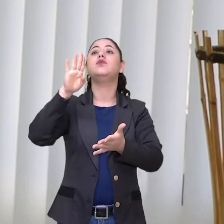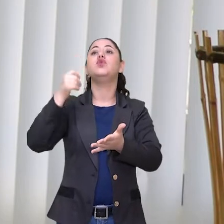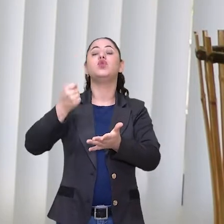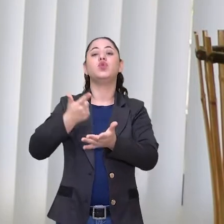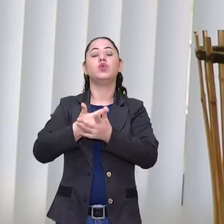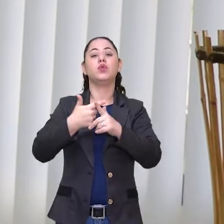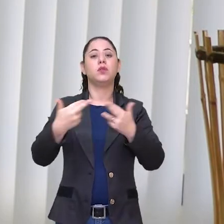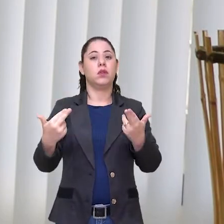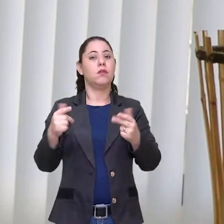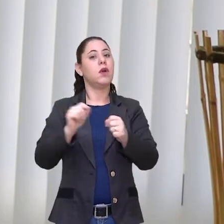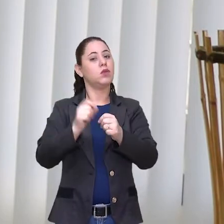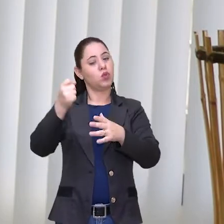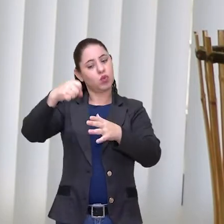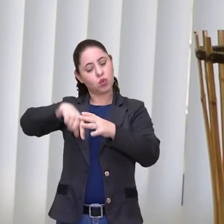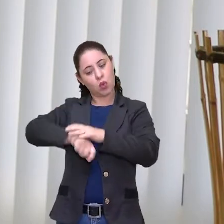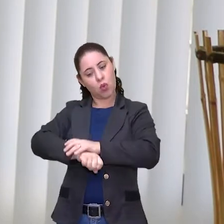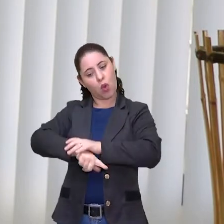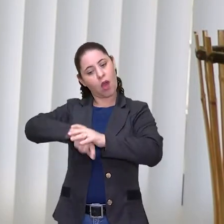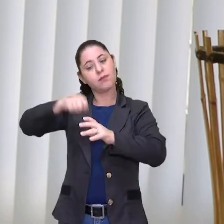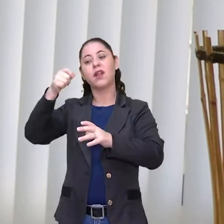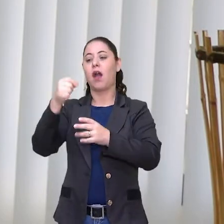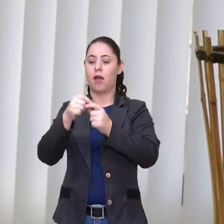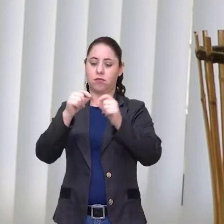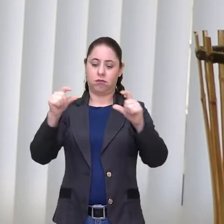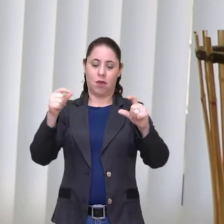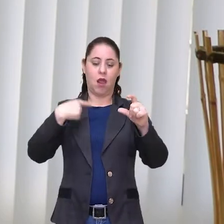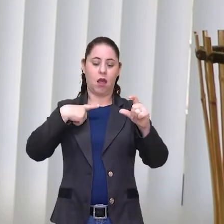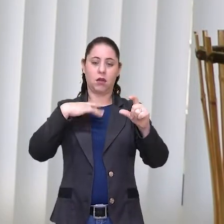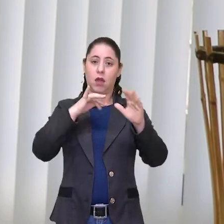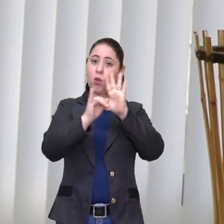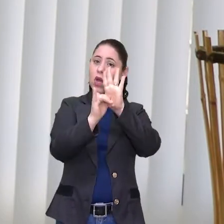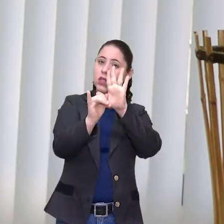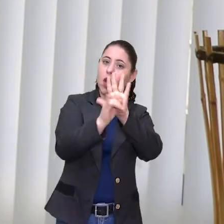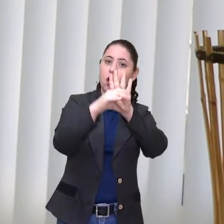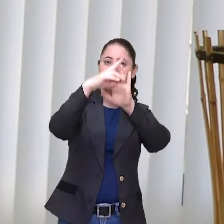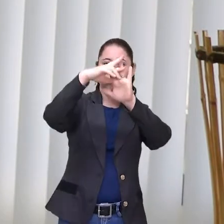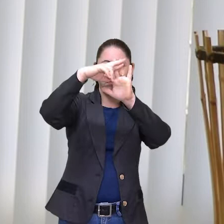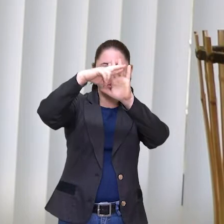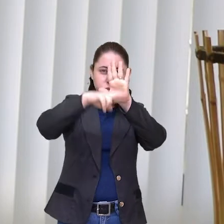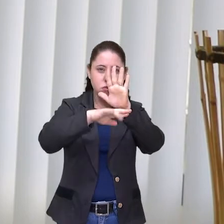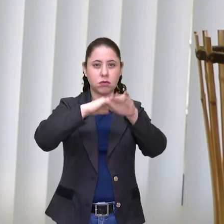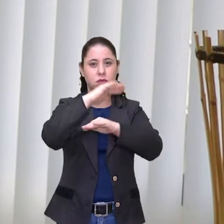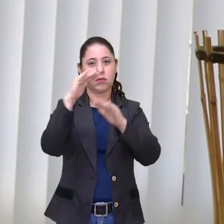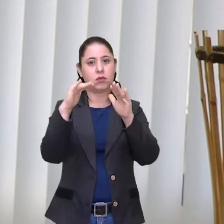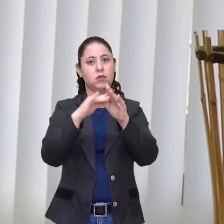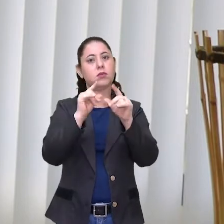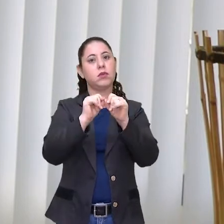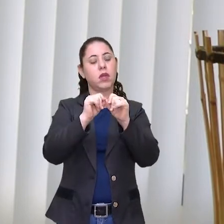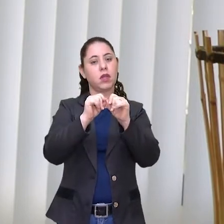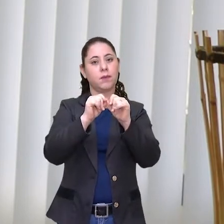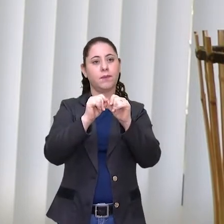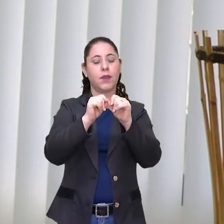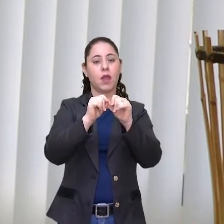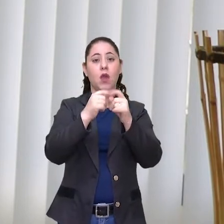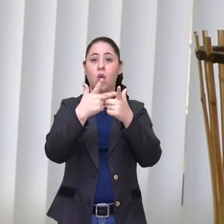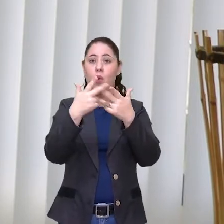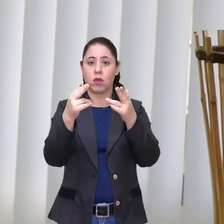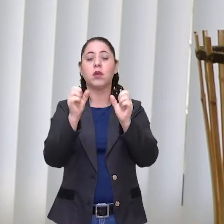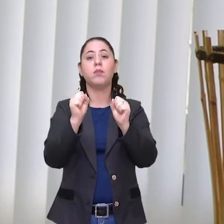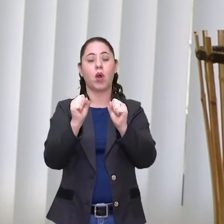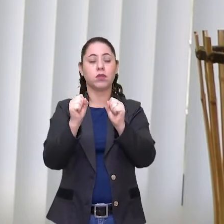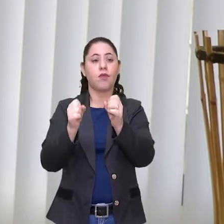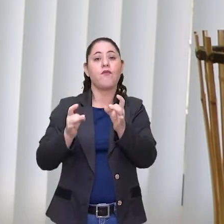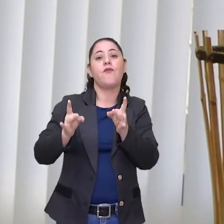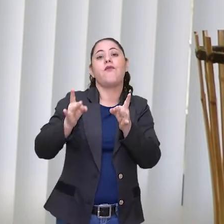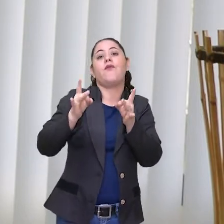criminais é feito um sorteio. E aí publicados editais com todas as regras do leilão para que aquele bem possa